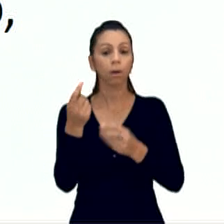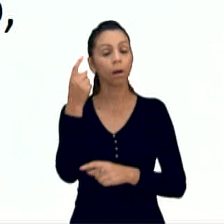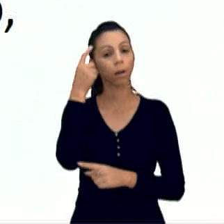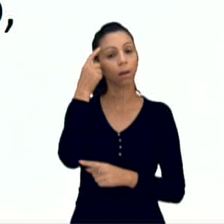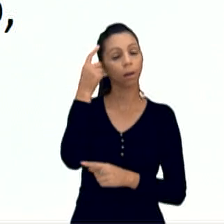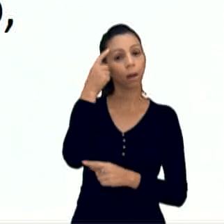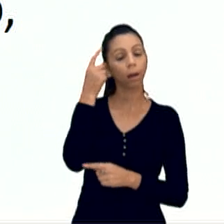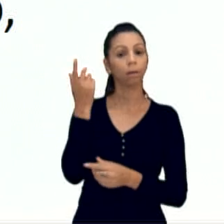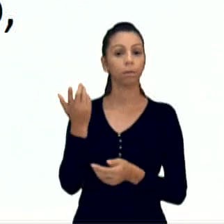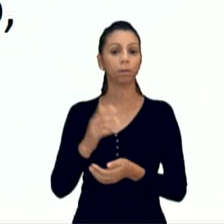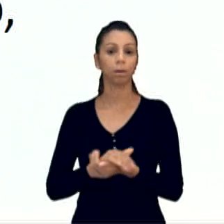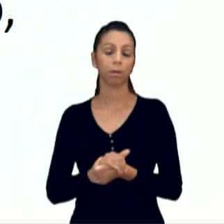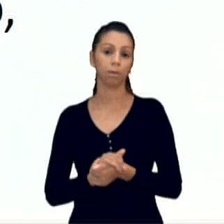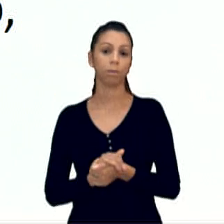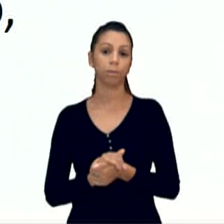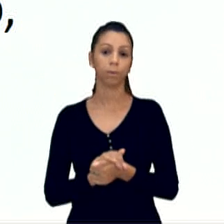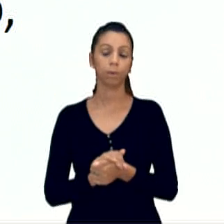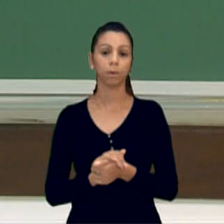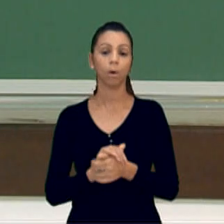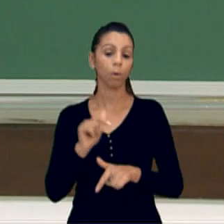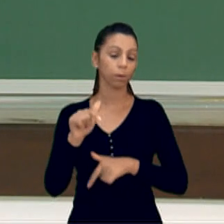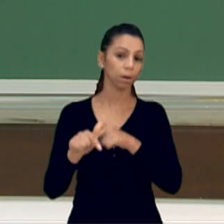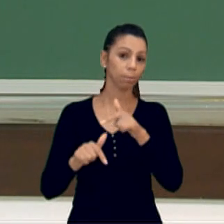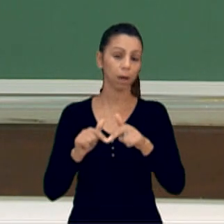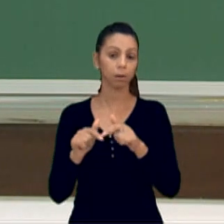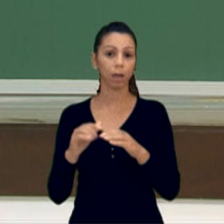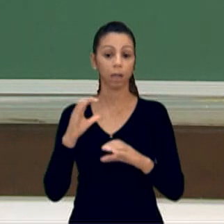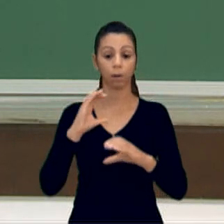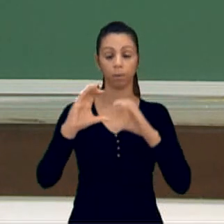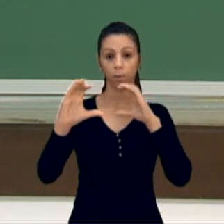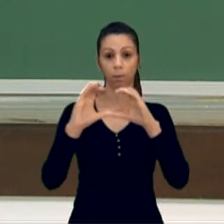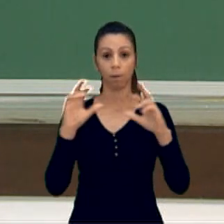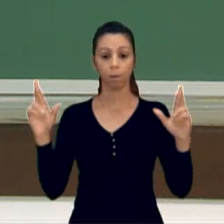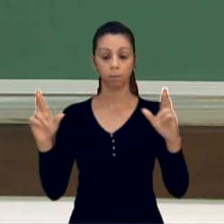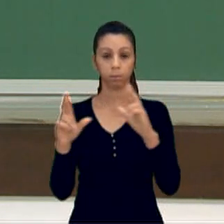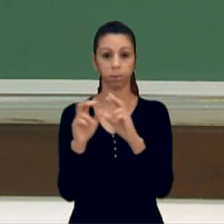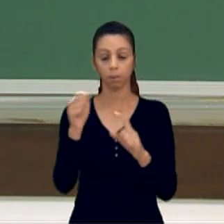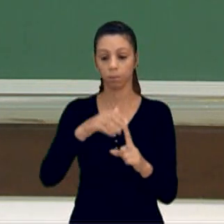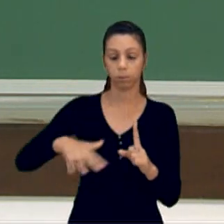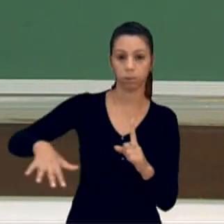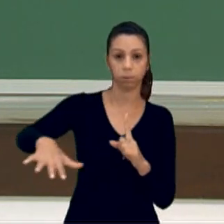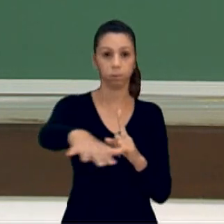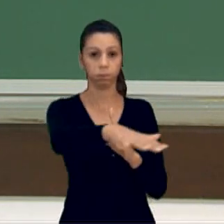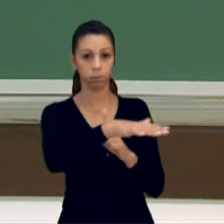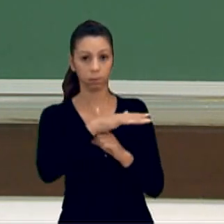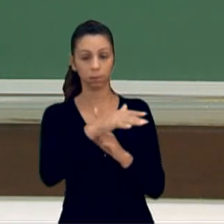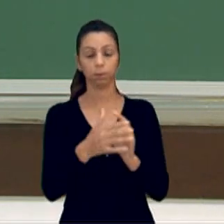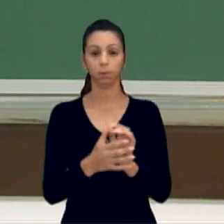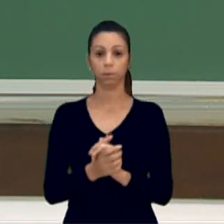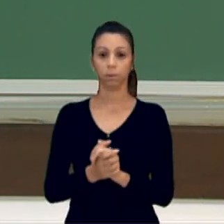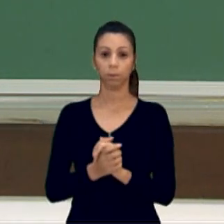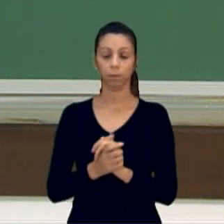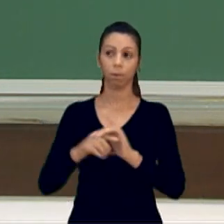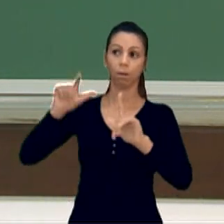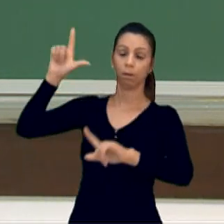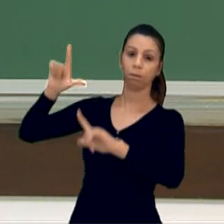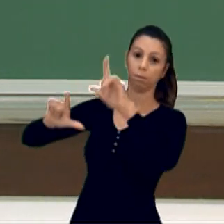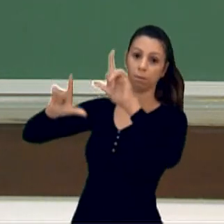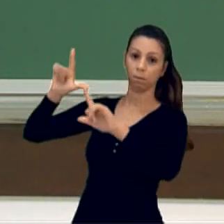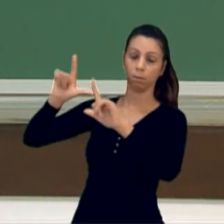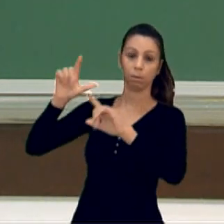E ele normalmente é vinculado nos meios de comunicação em massa. O que são comunicação em massa?